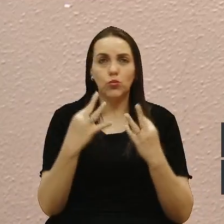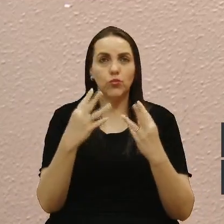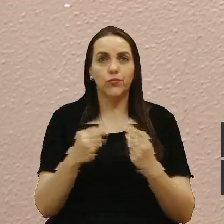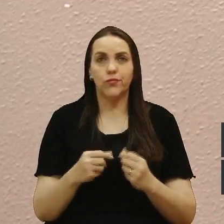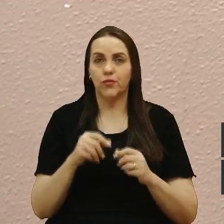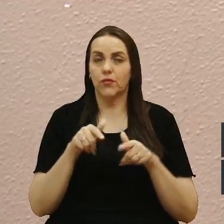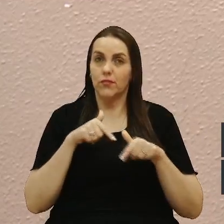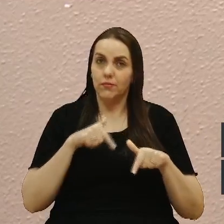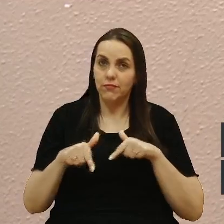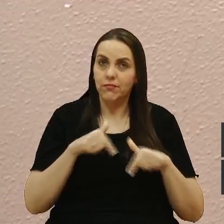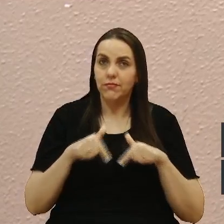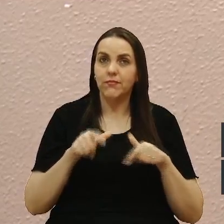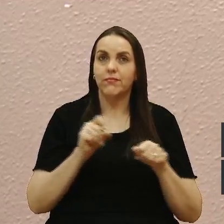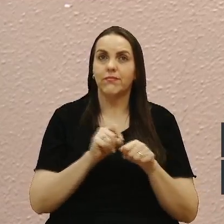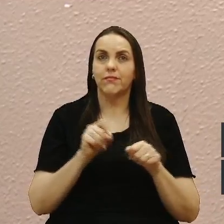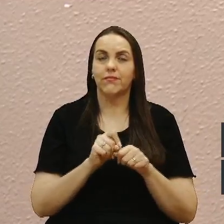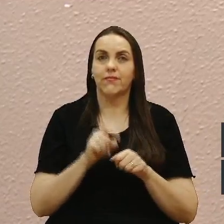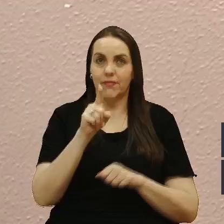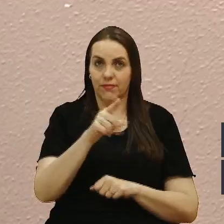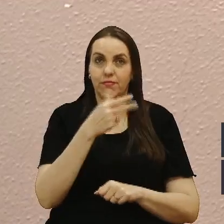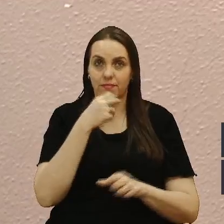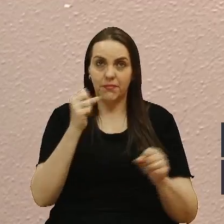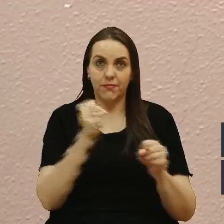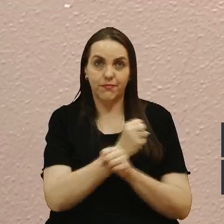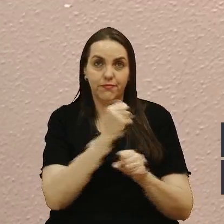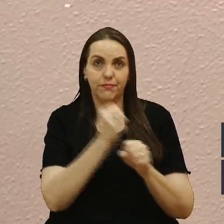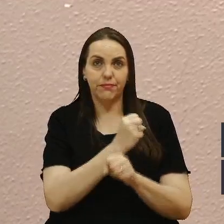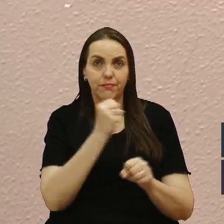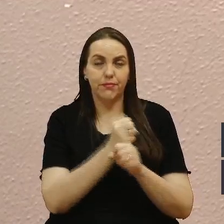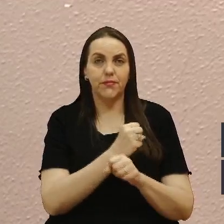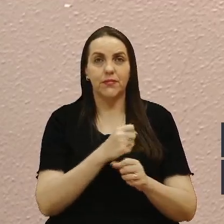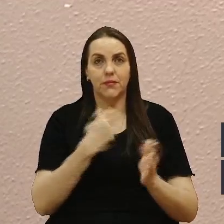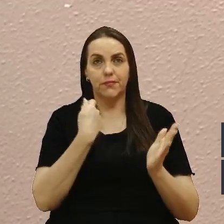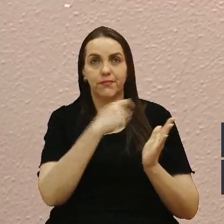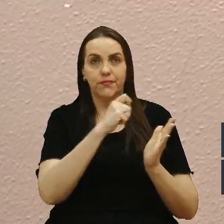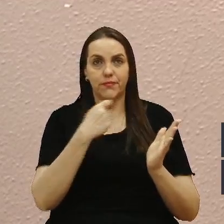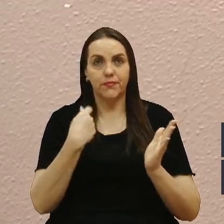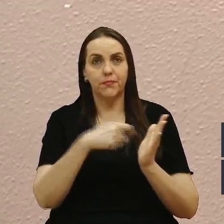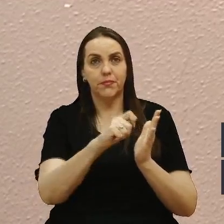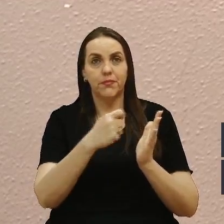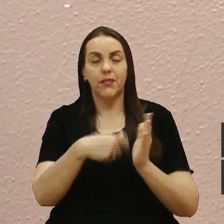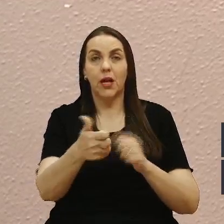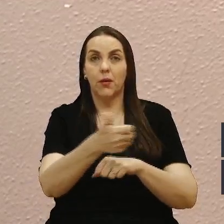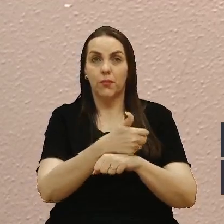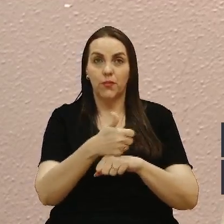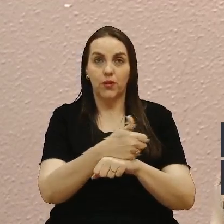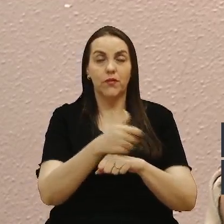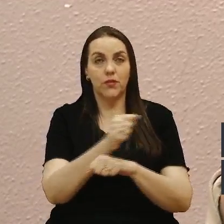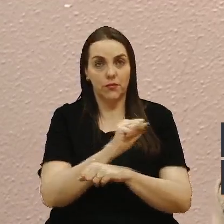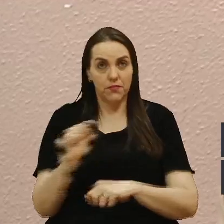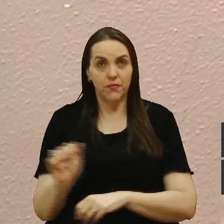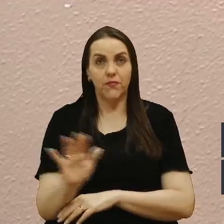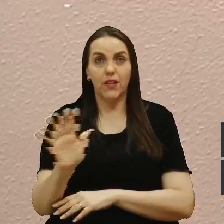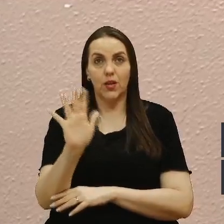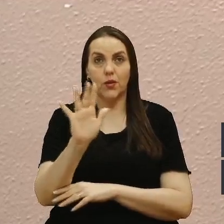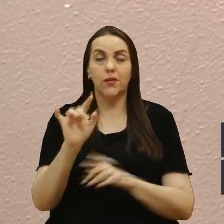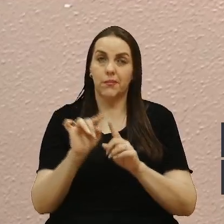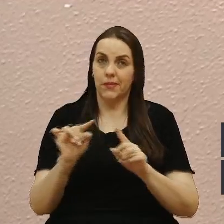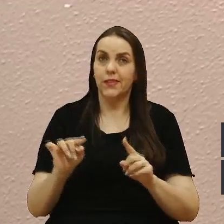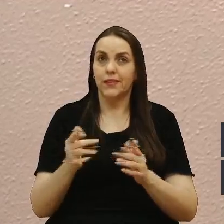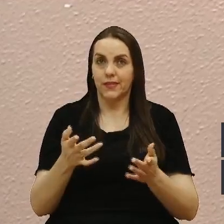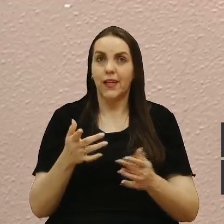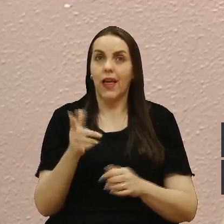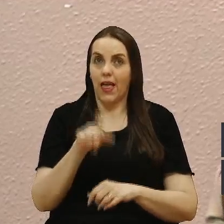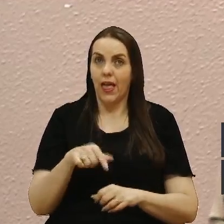que fizeram. Seu Luiz Ram era pedreiro, né? Uma profissão extremamente valorizada, mas a gente sabe que é uma